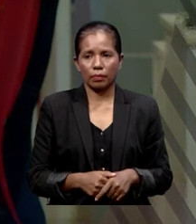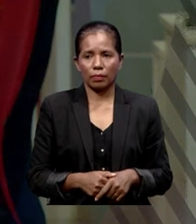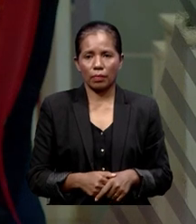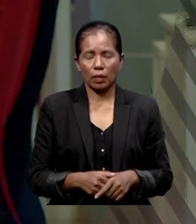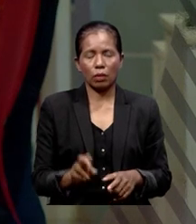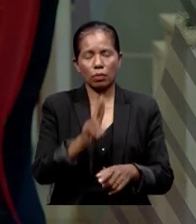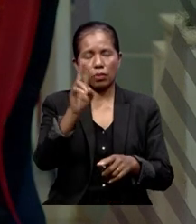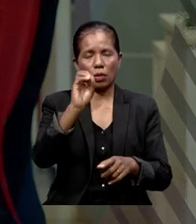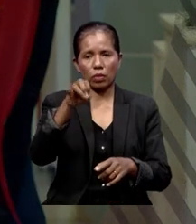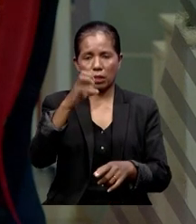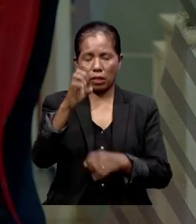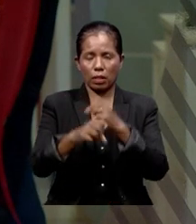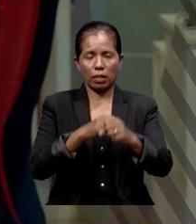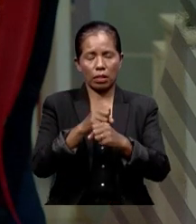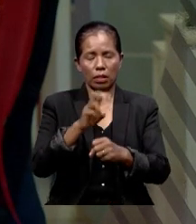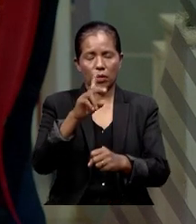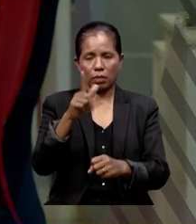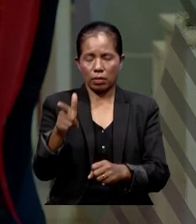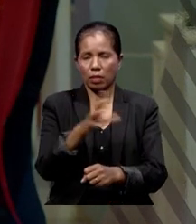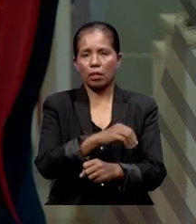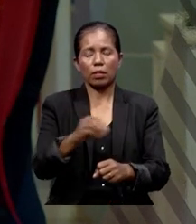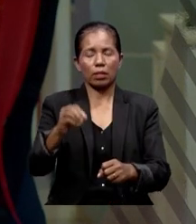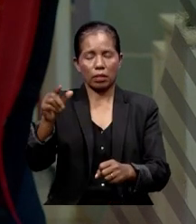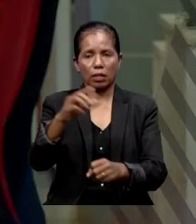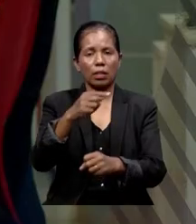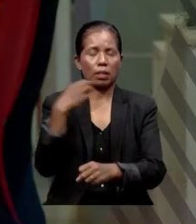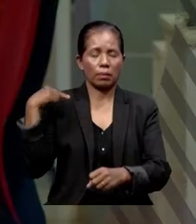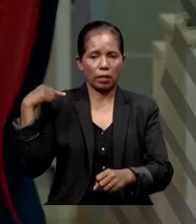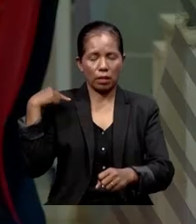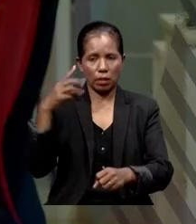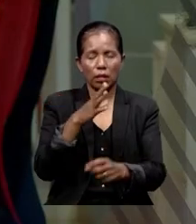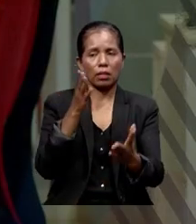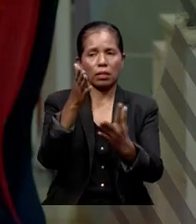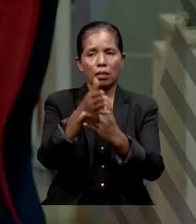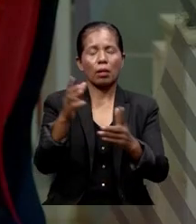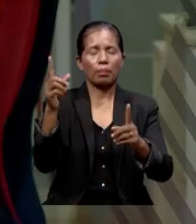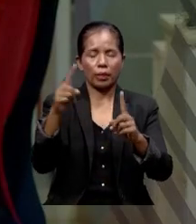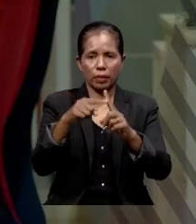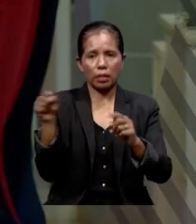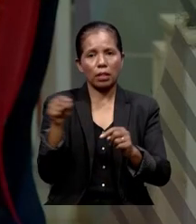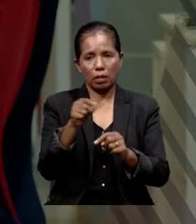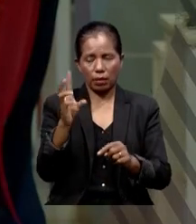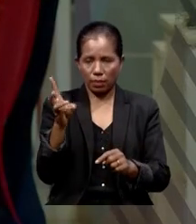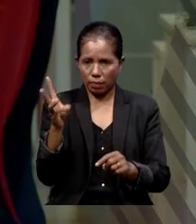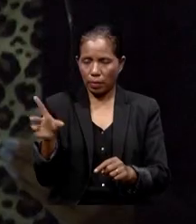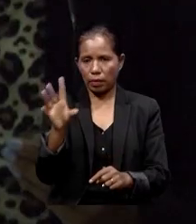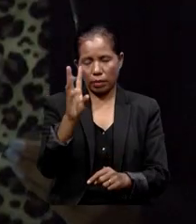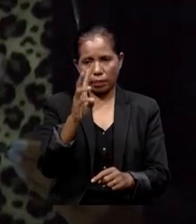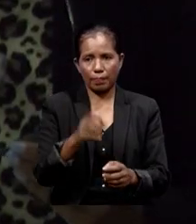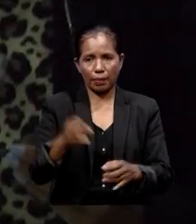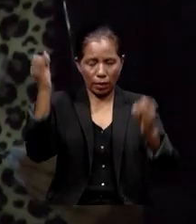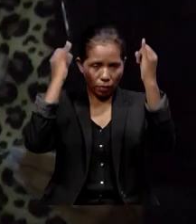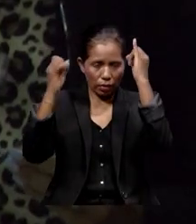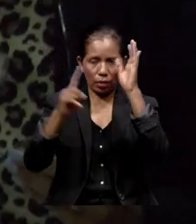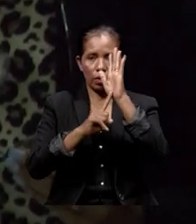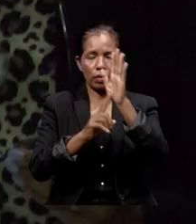Execução Orçamento Geral Estado, Gabinete Fronteira Terrestre Marítima, atinge 1% no nulo recinente. Informação nem a